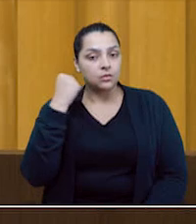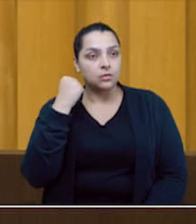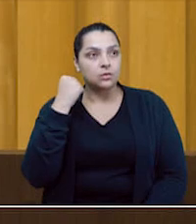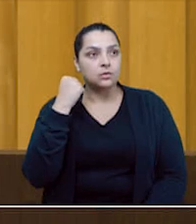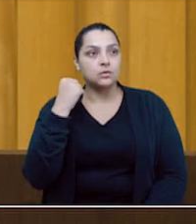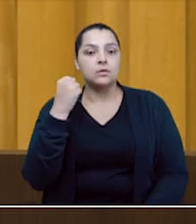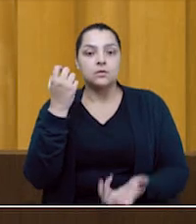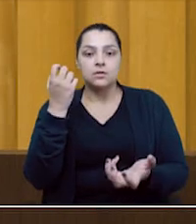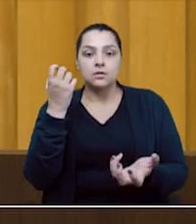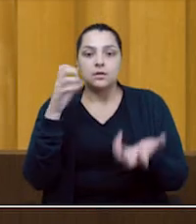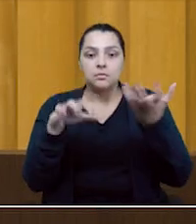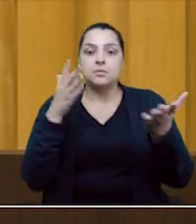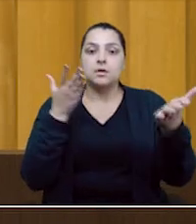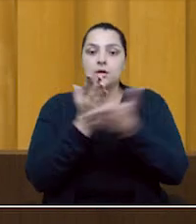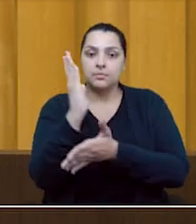aprovou